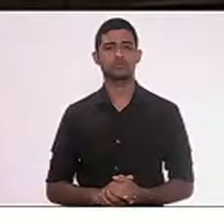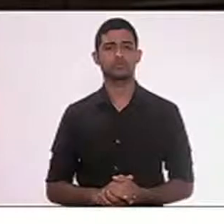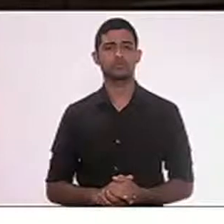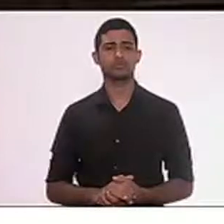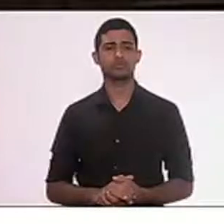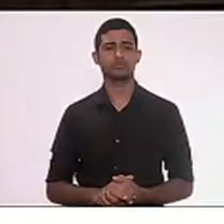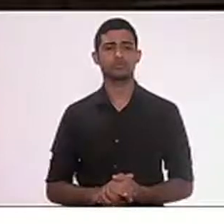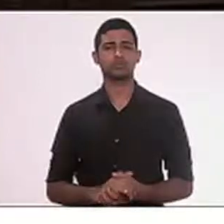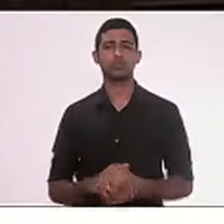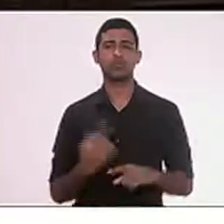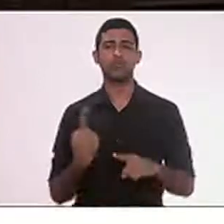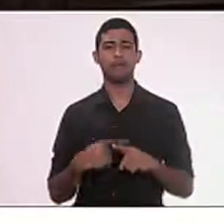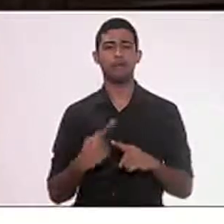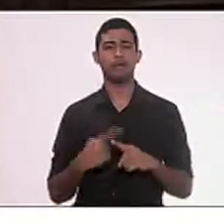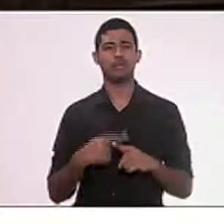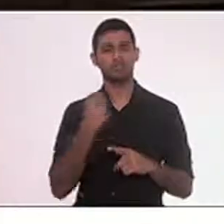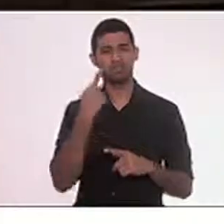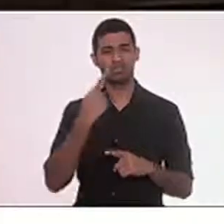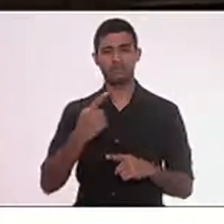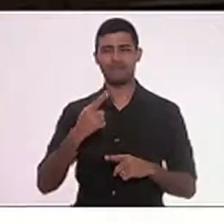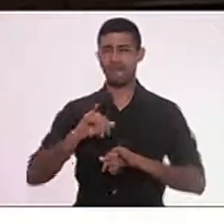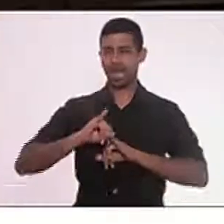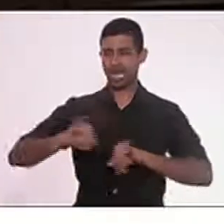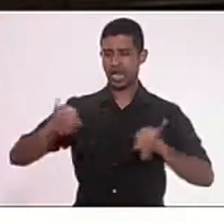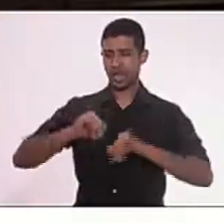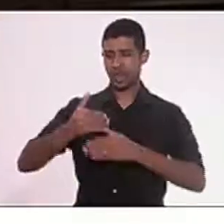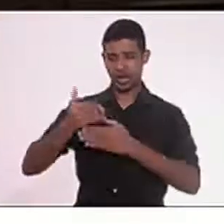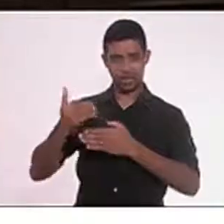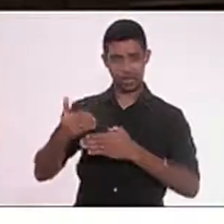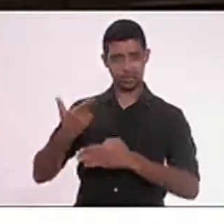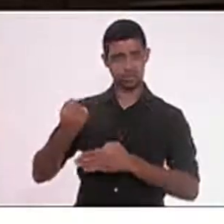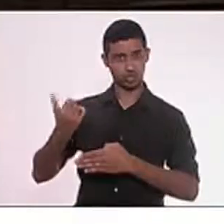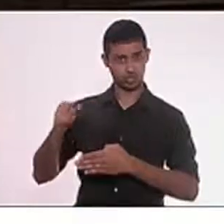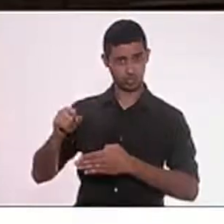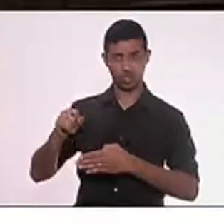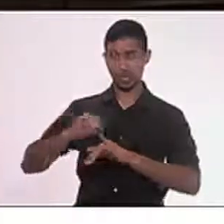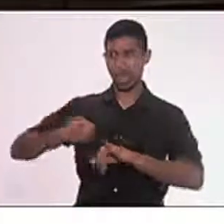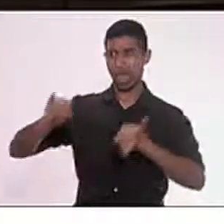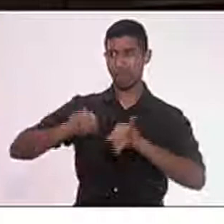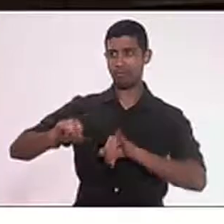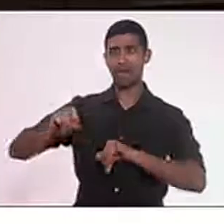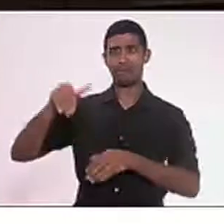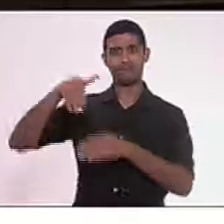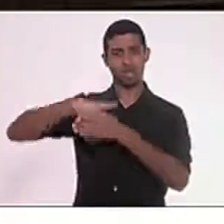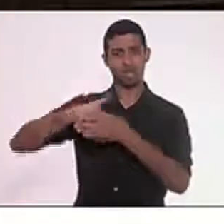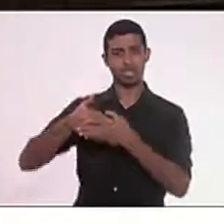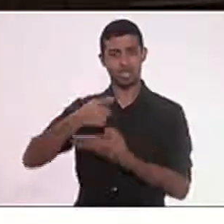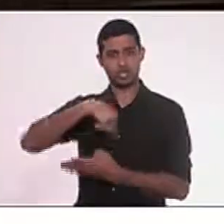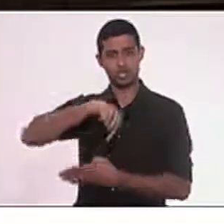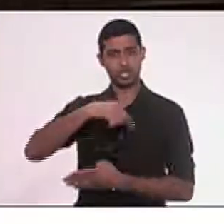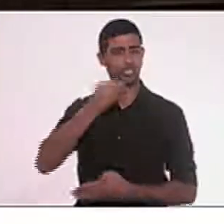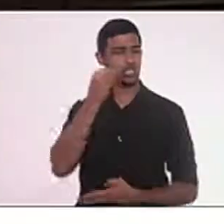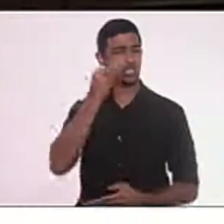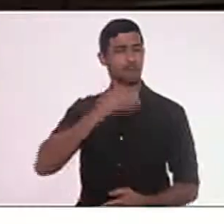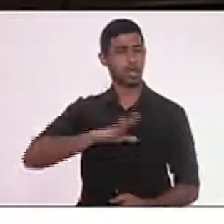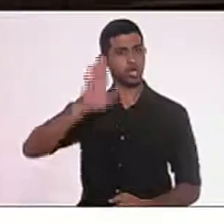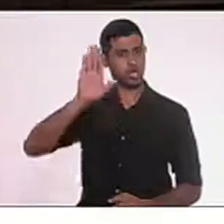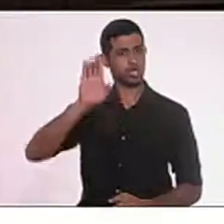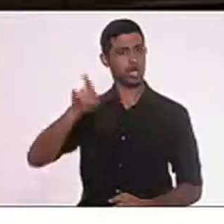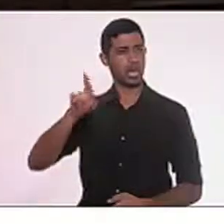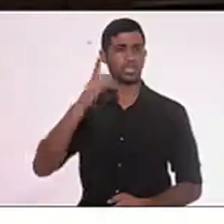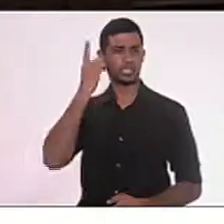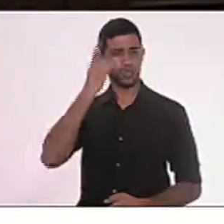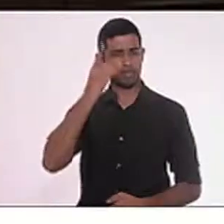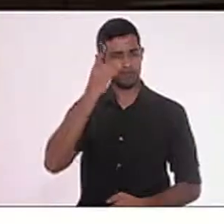Até porque, ao longo da campanha de 2018, e nós mesmo candidatos a deputado, candidatos na